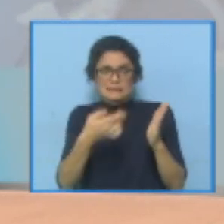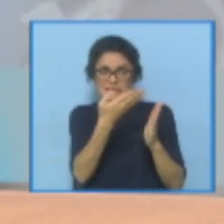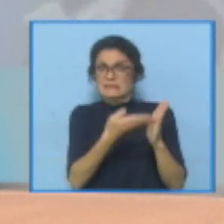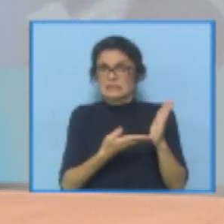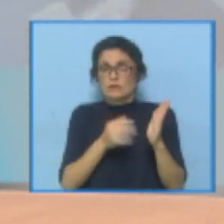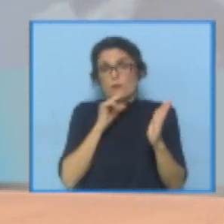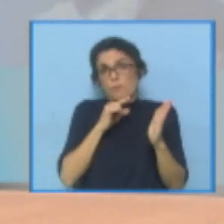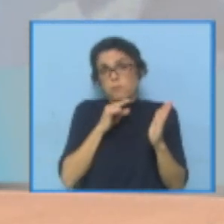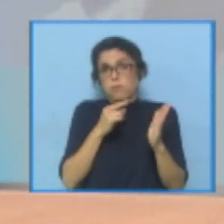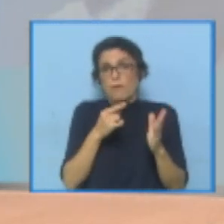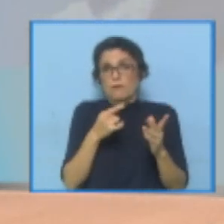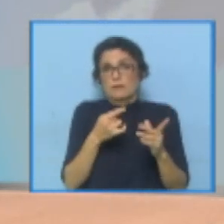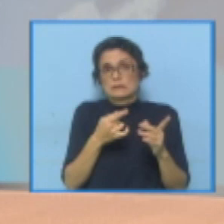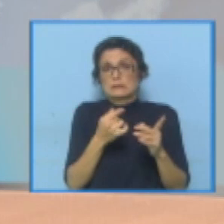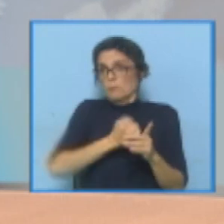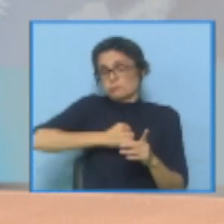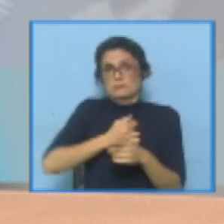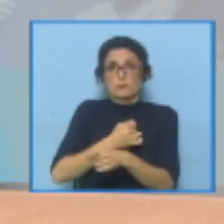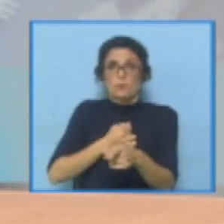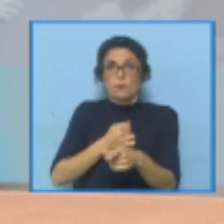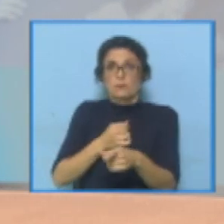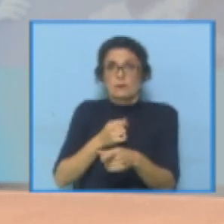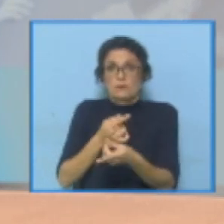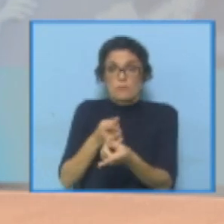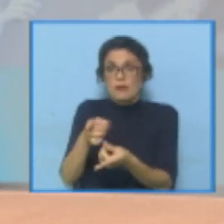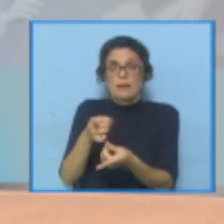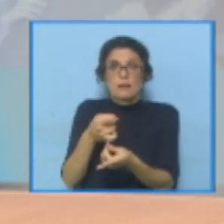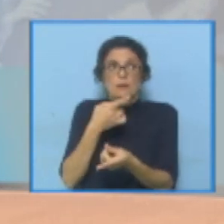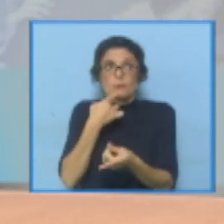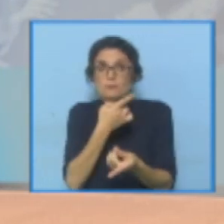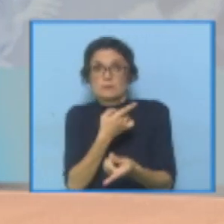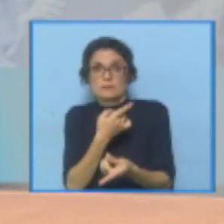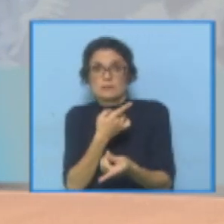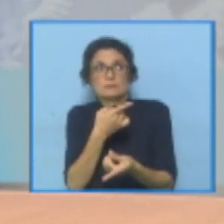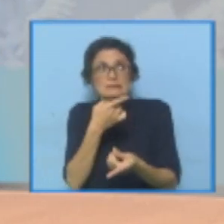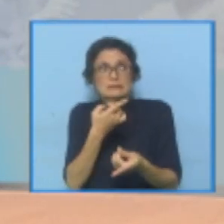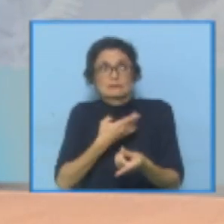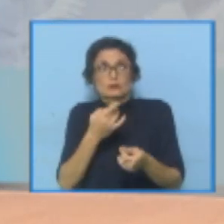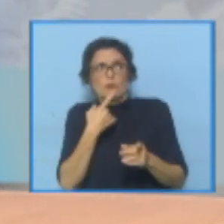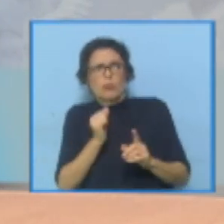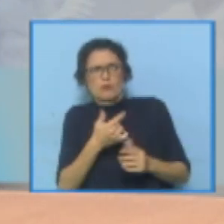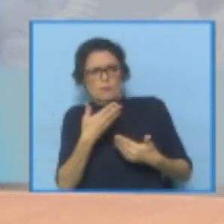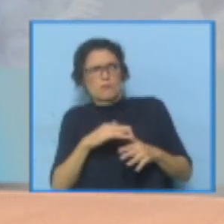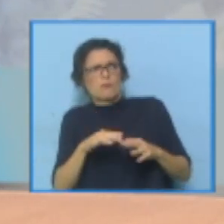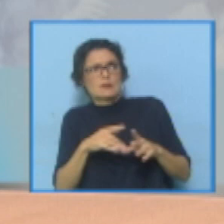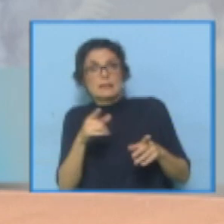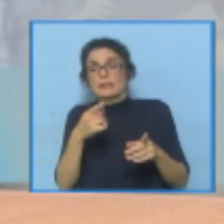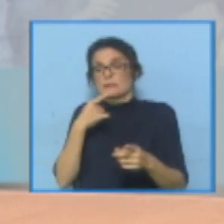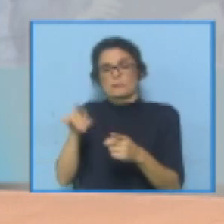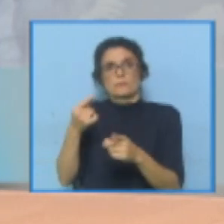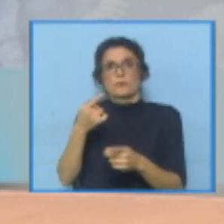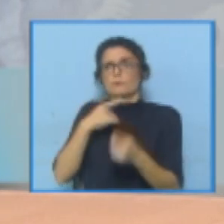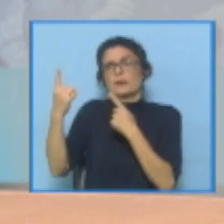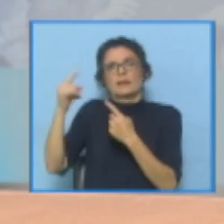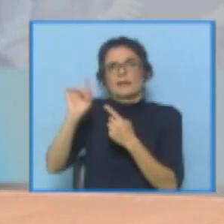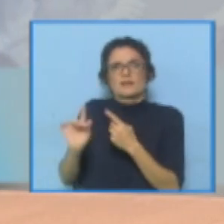ser violados e a própria criança não tem noção de que aquilo constitui uma violação do seu direito. Portanto, não irá queixar-se, não irá pedir